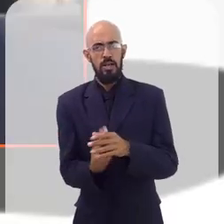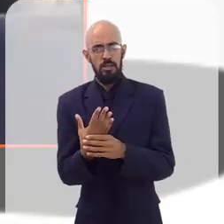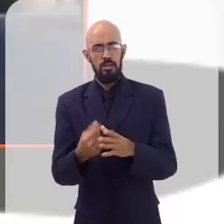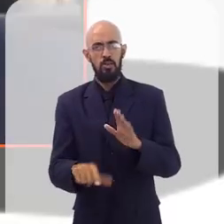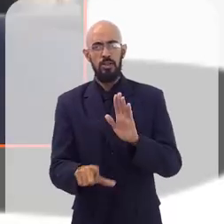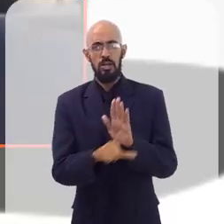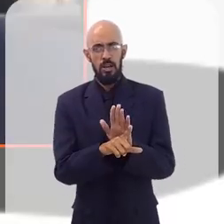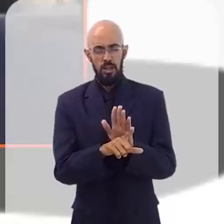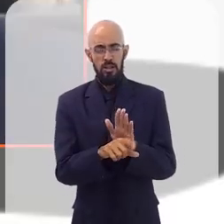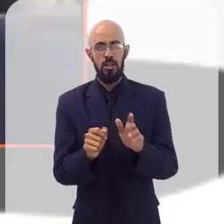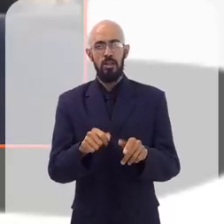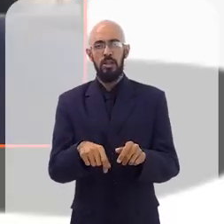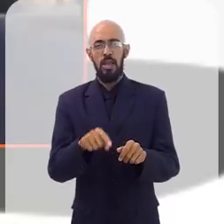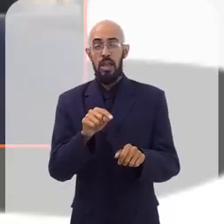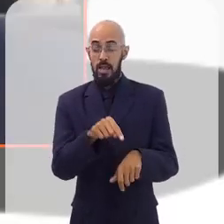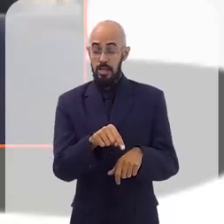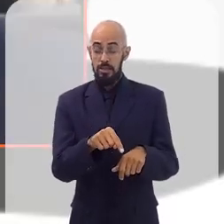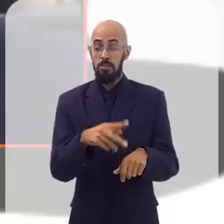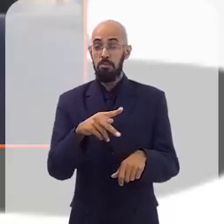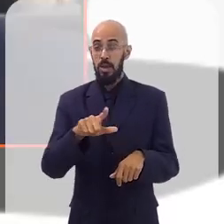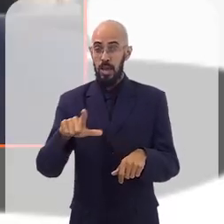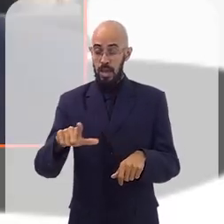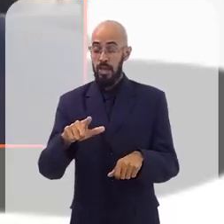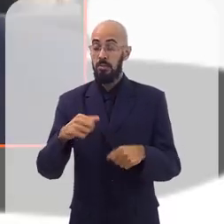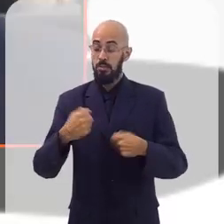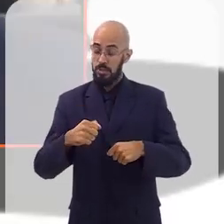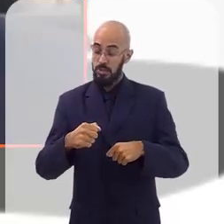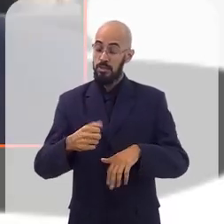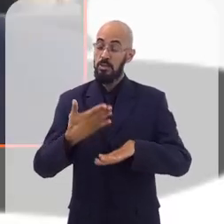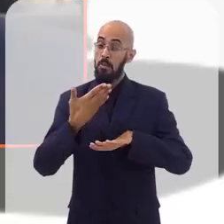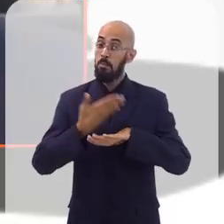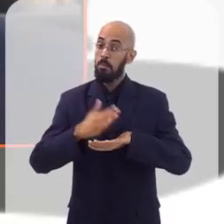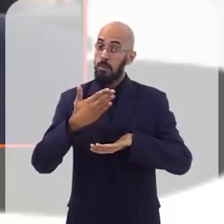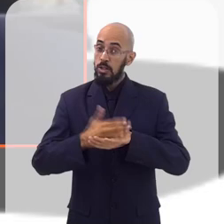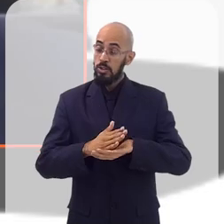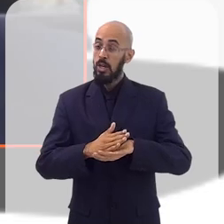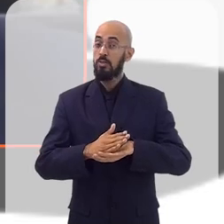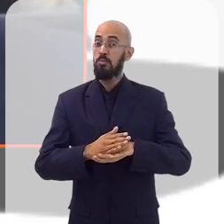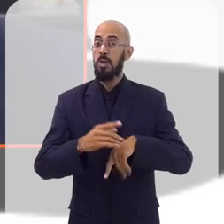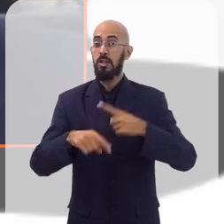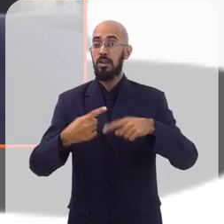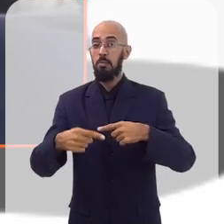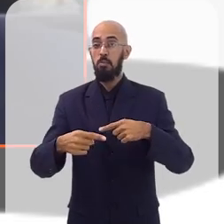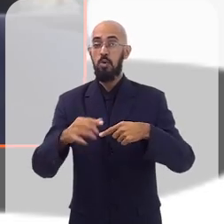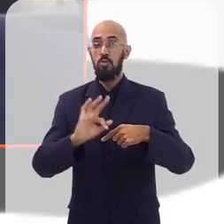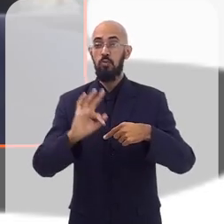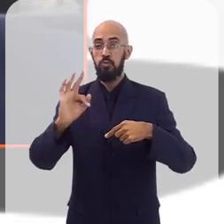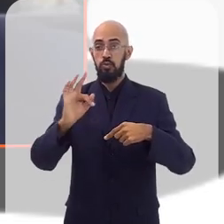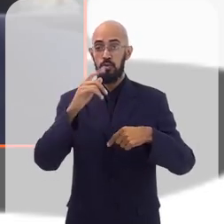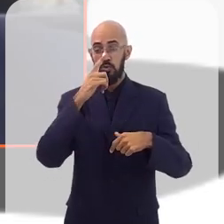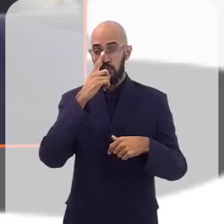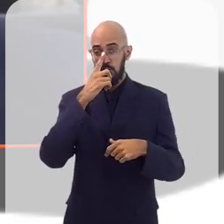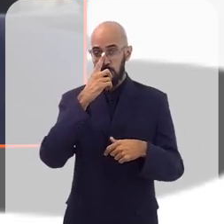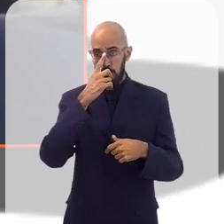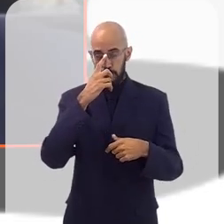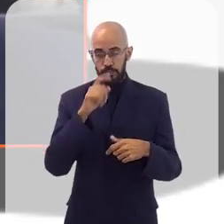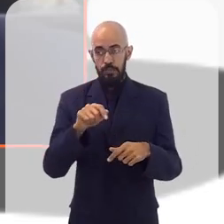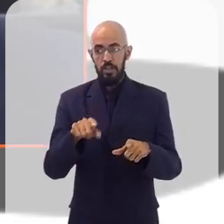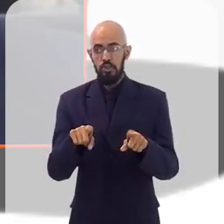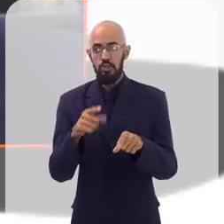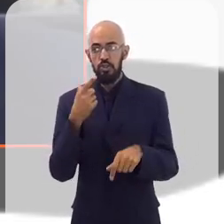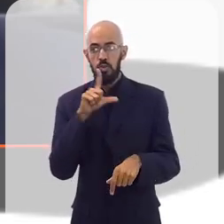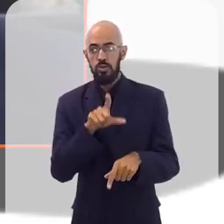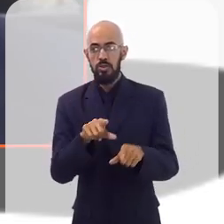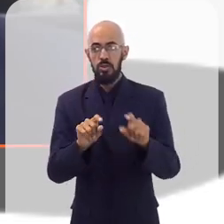é verdade é um momento muito importante né É para o Estado do Rio de Janeiro a implementação o projeto de lei